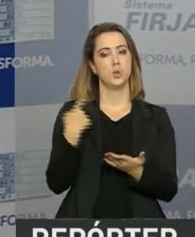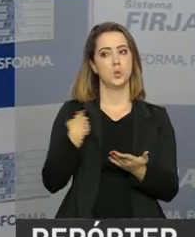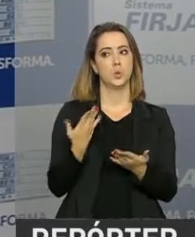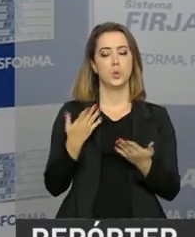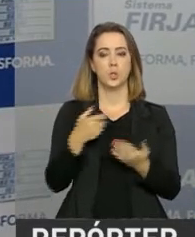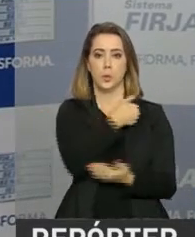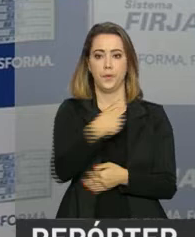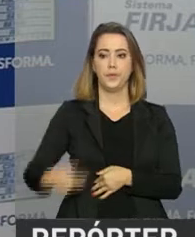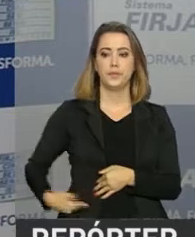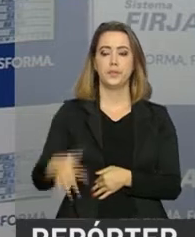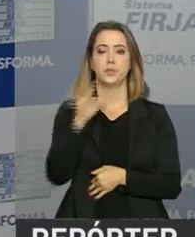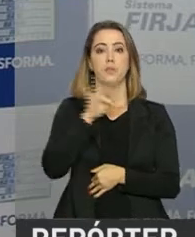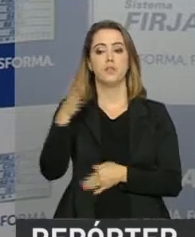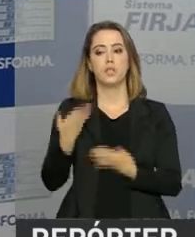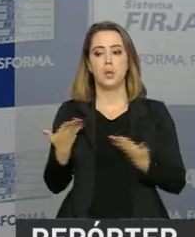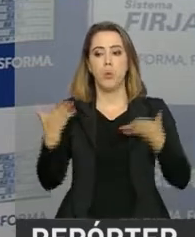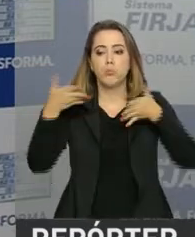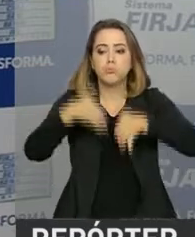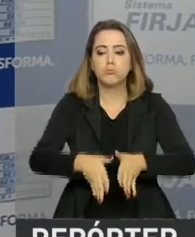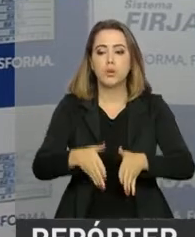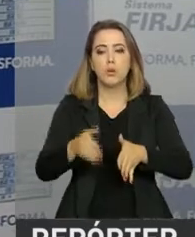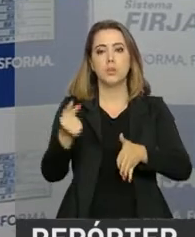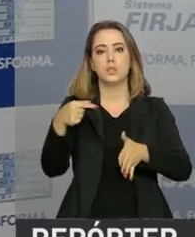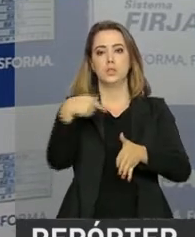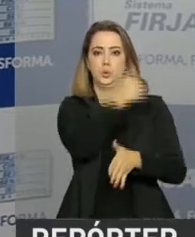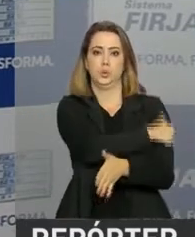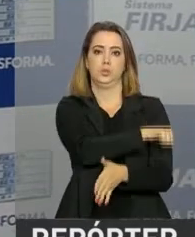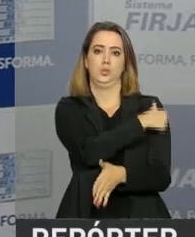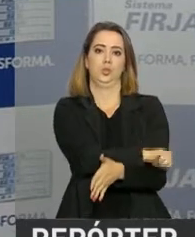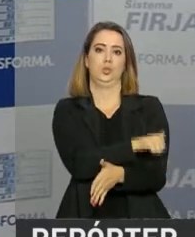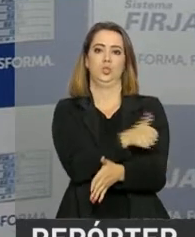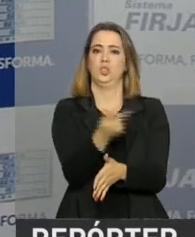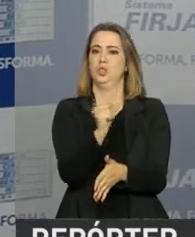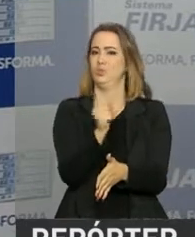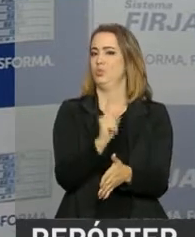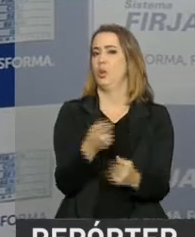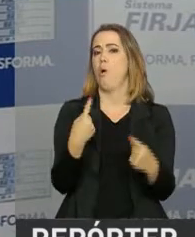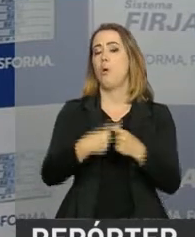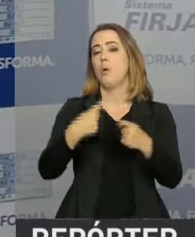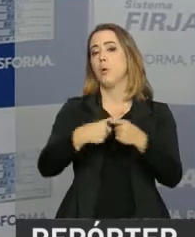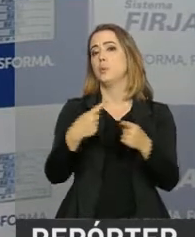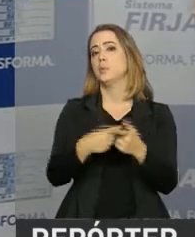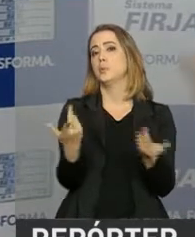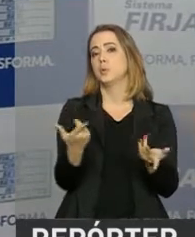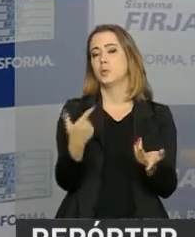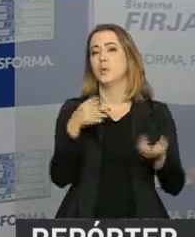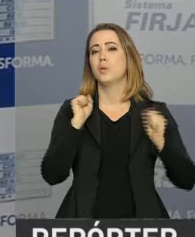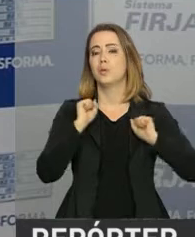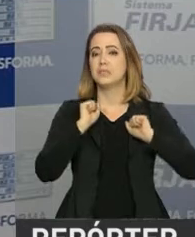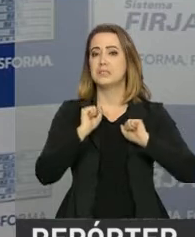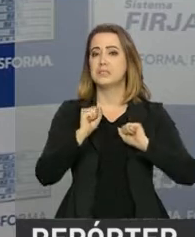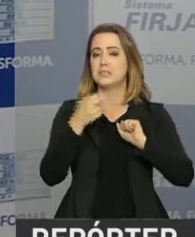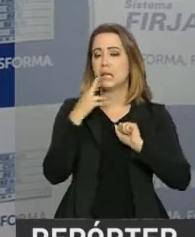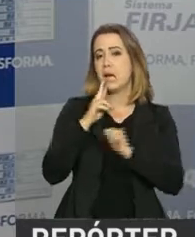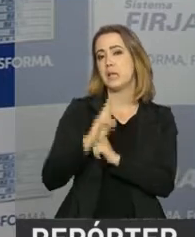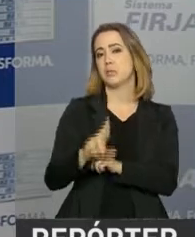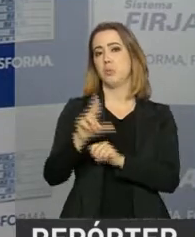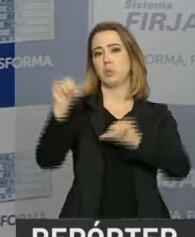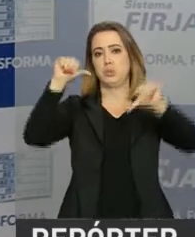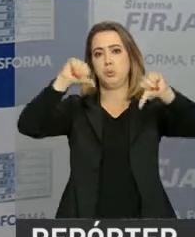de janeiro por que por que os efeitos serão muito piores do que as possíveis solução